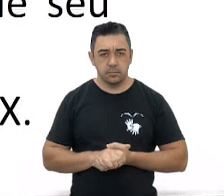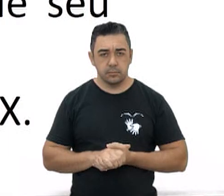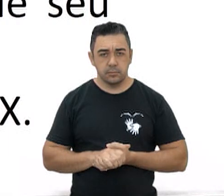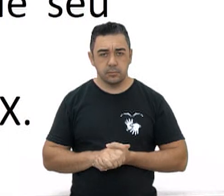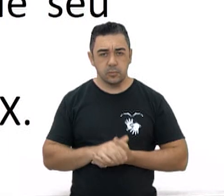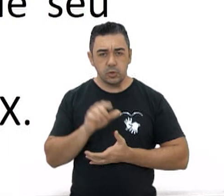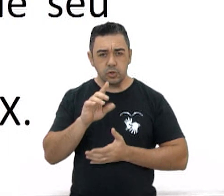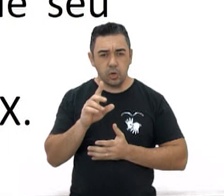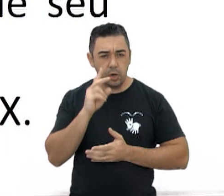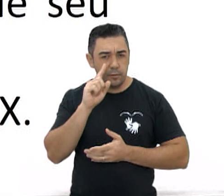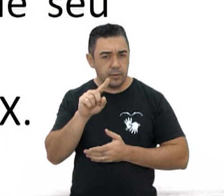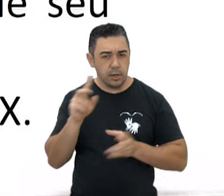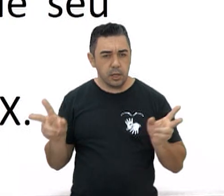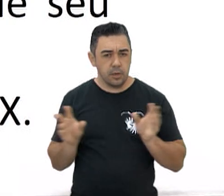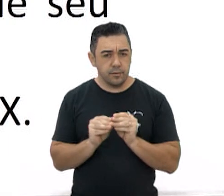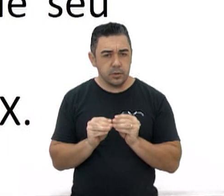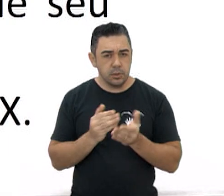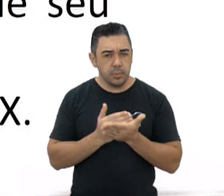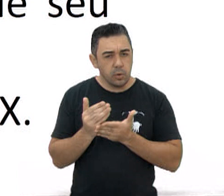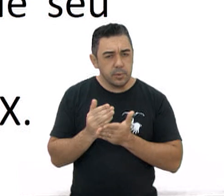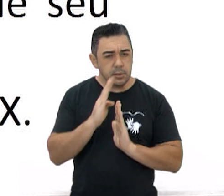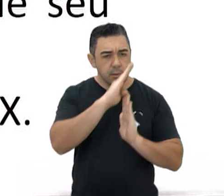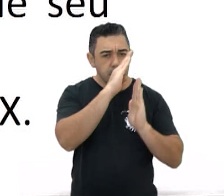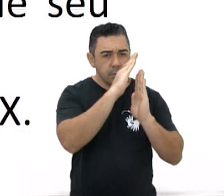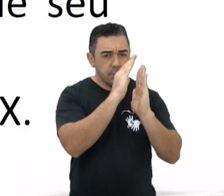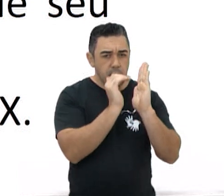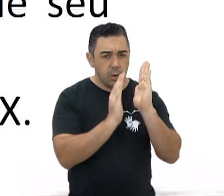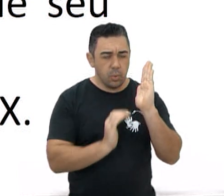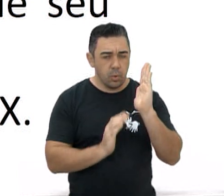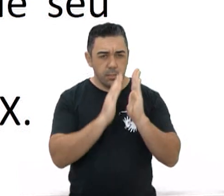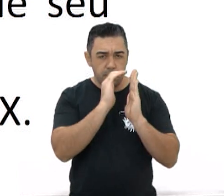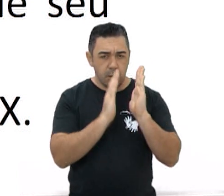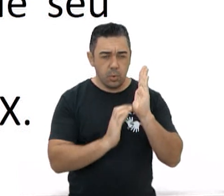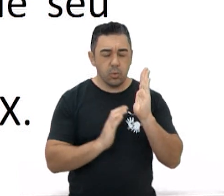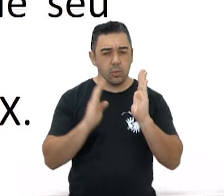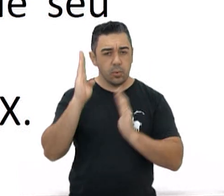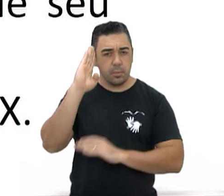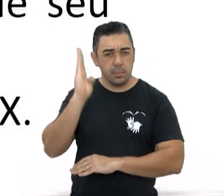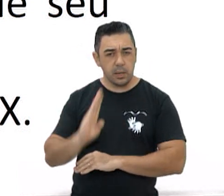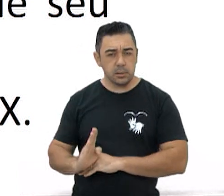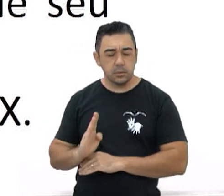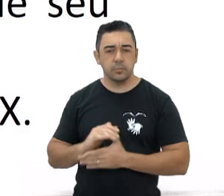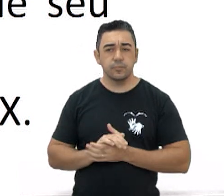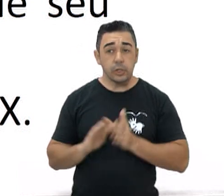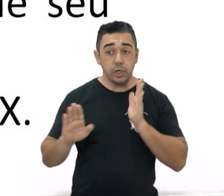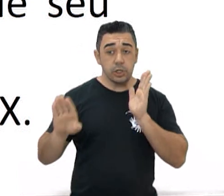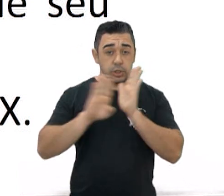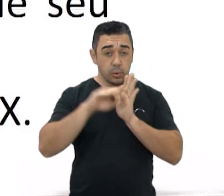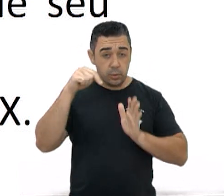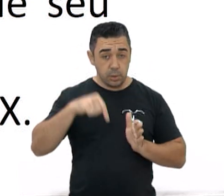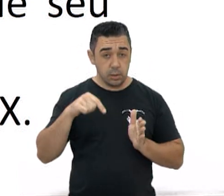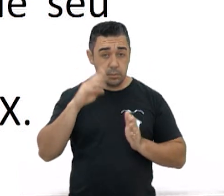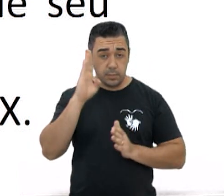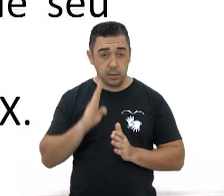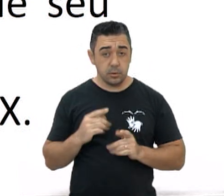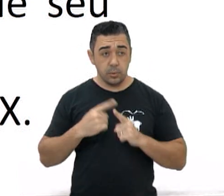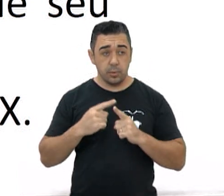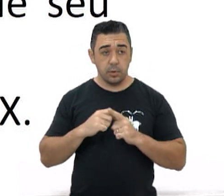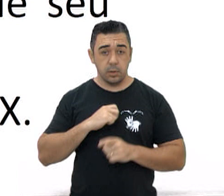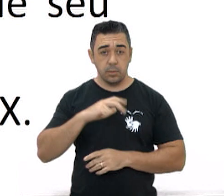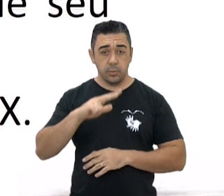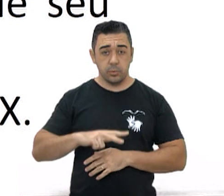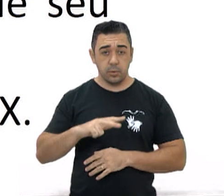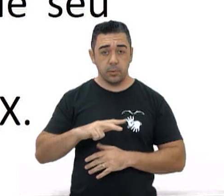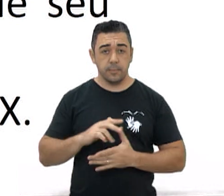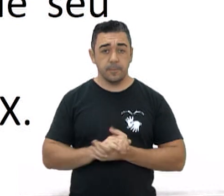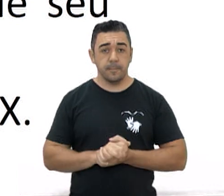Então, só uma revisãozinha para a gente começar o Barroco no Brasil. O Barroco no Brasil chegou pelos colonizadores portugueses.